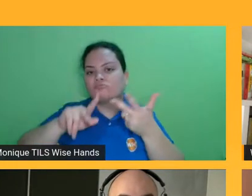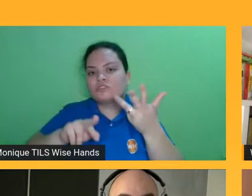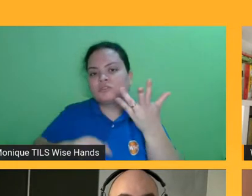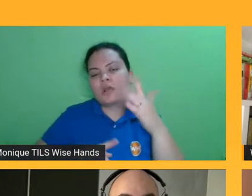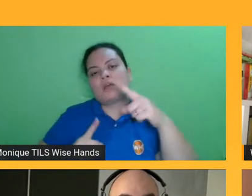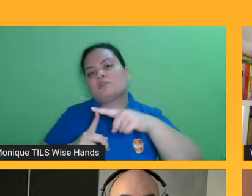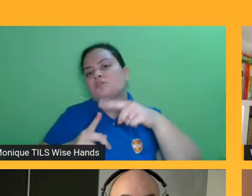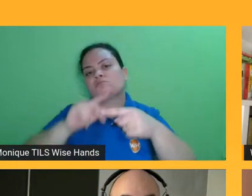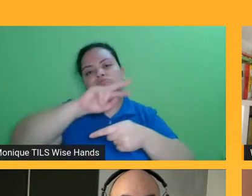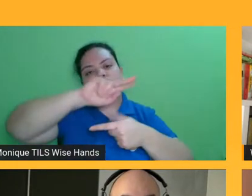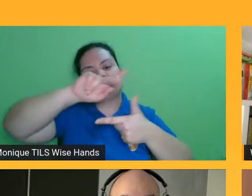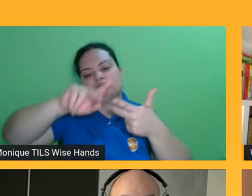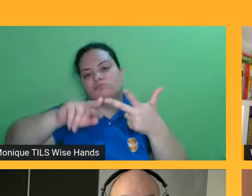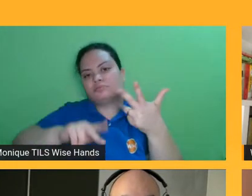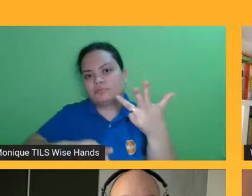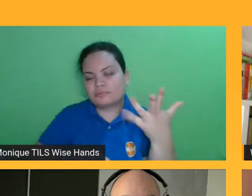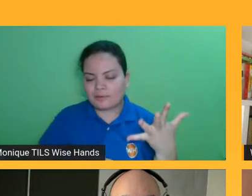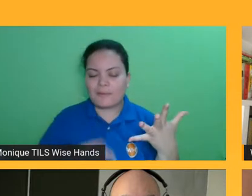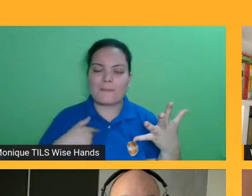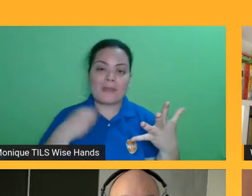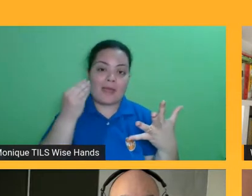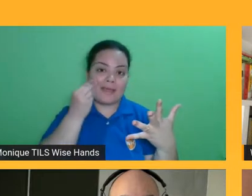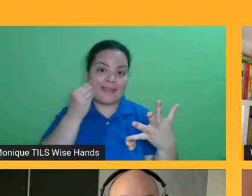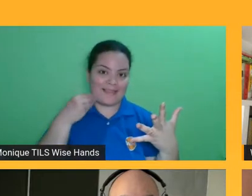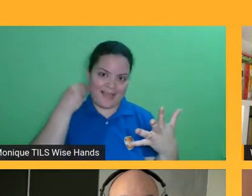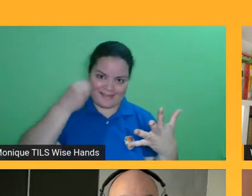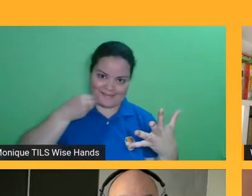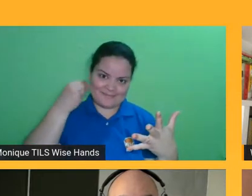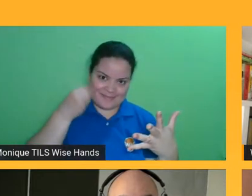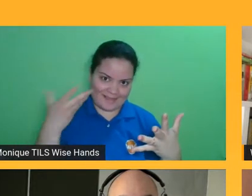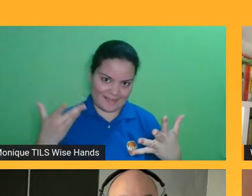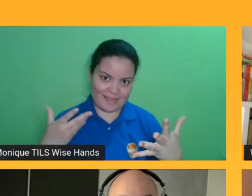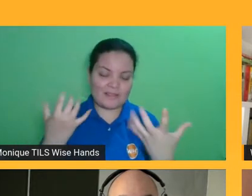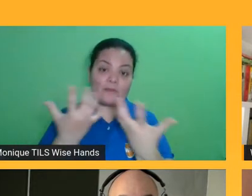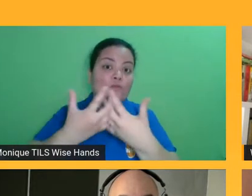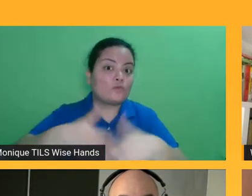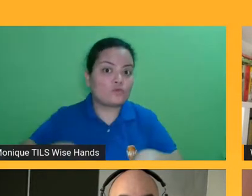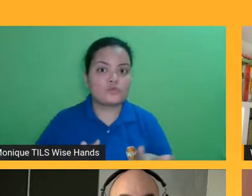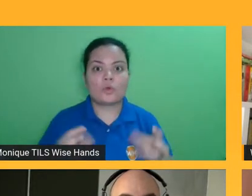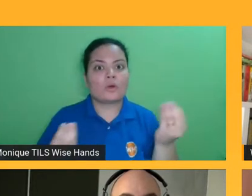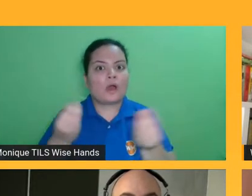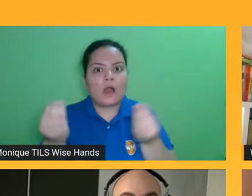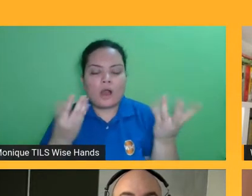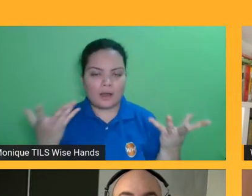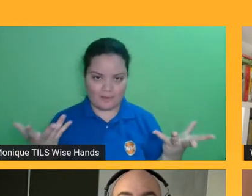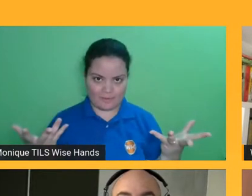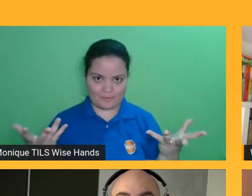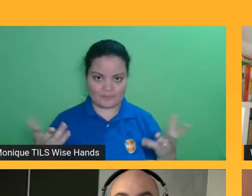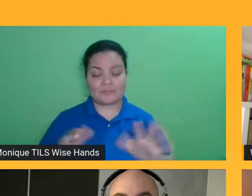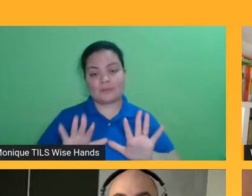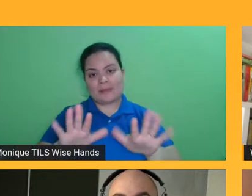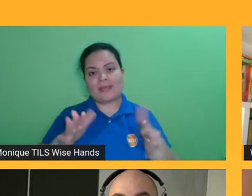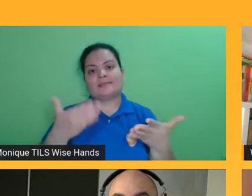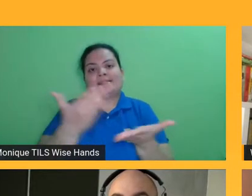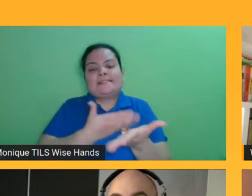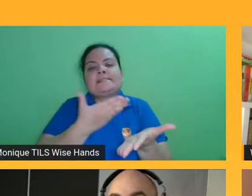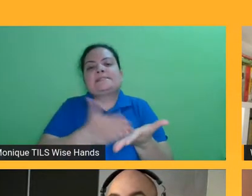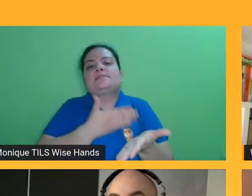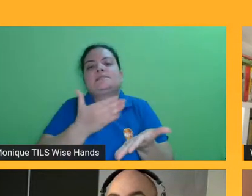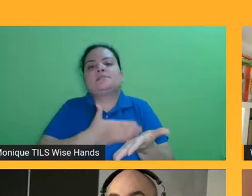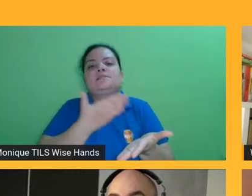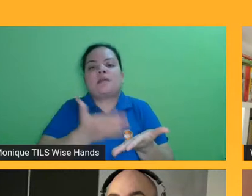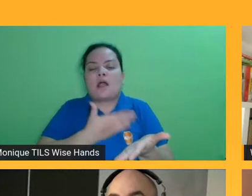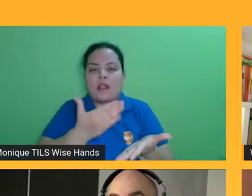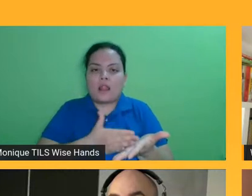fazer essa primeira experiência, agora, livros, a gente não tem ainda nenhum caso de um livro que a gente